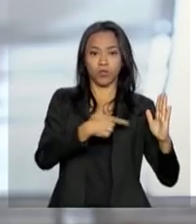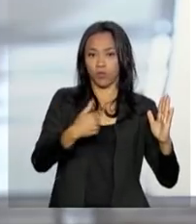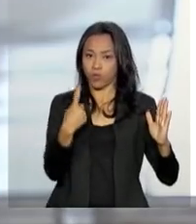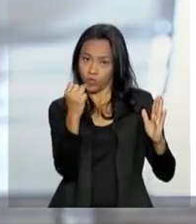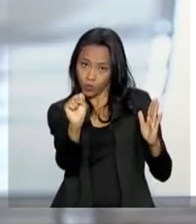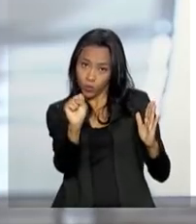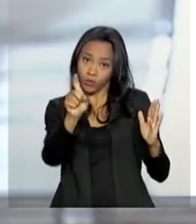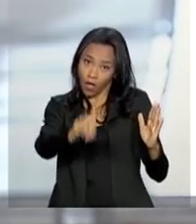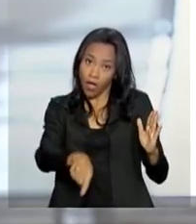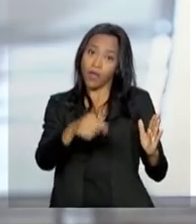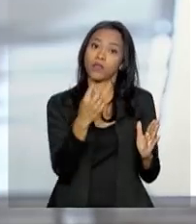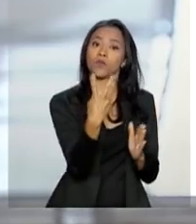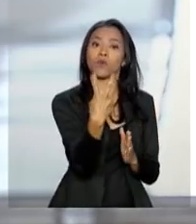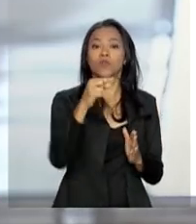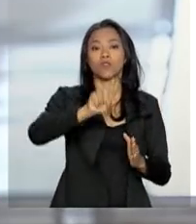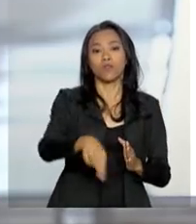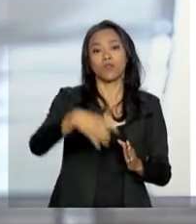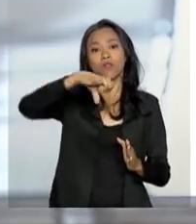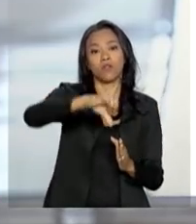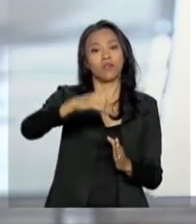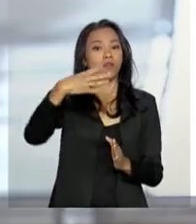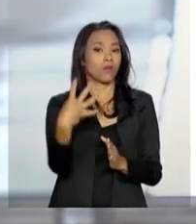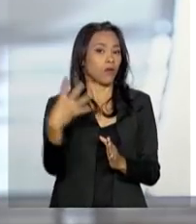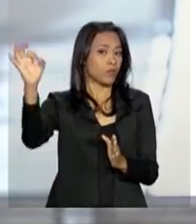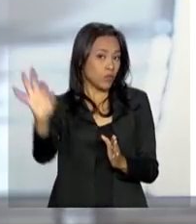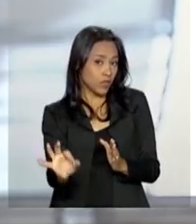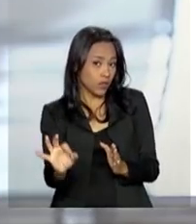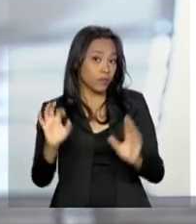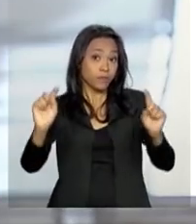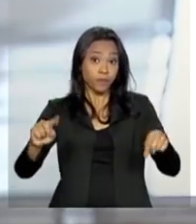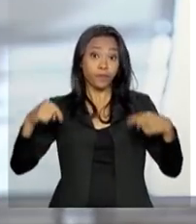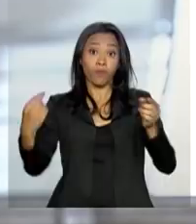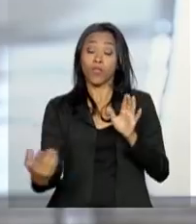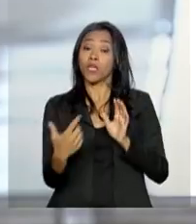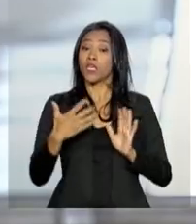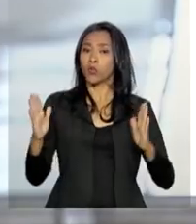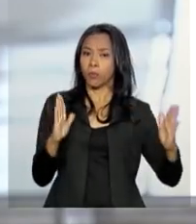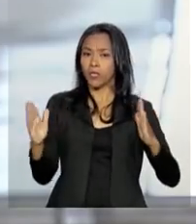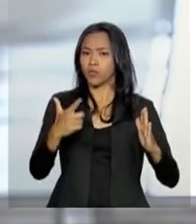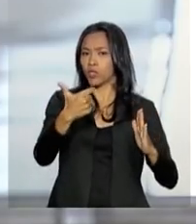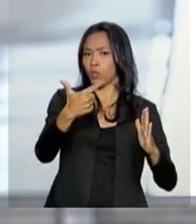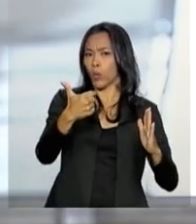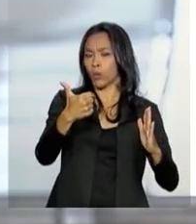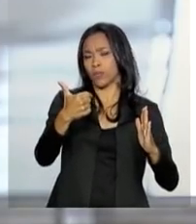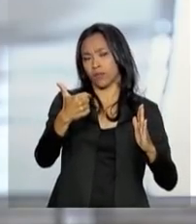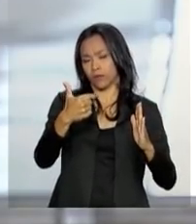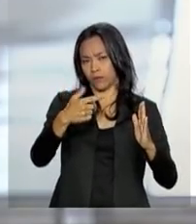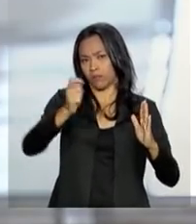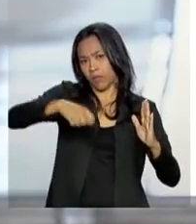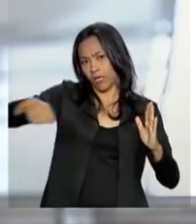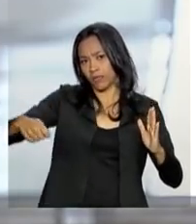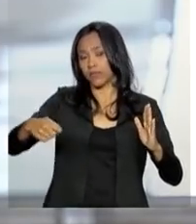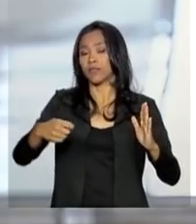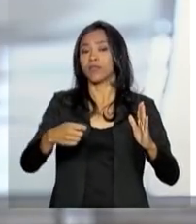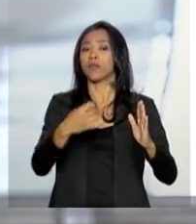ficou em 2,94 por cento o acumulado nos últimos 12 meses em